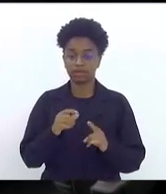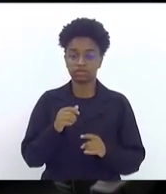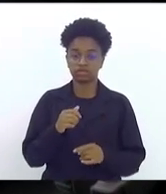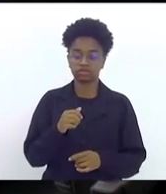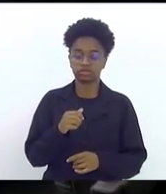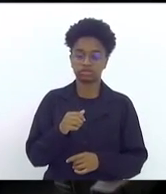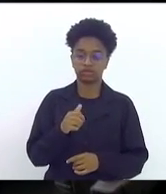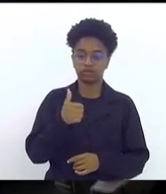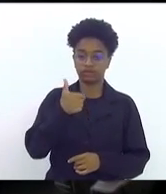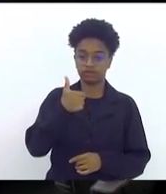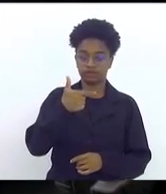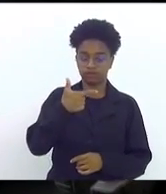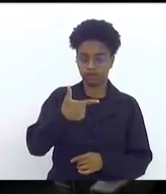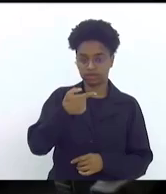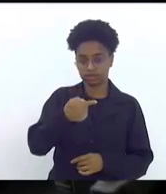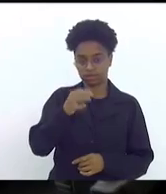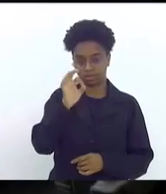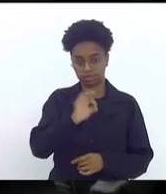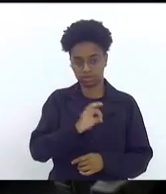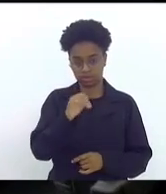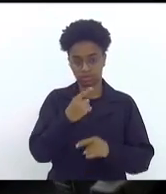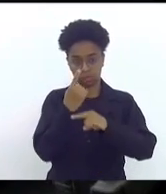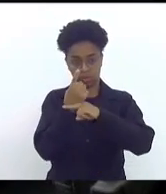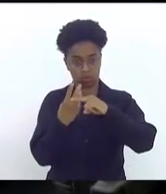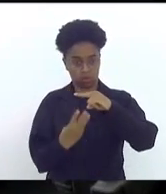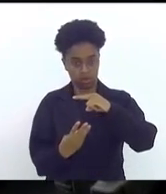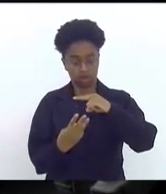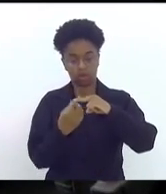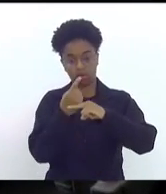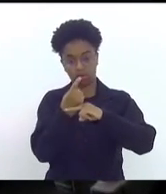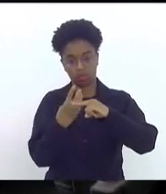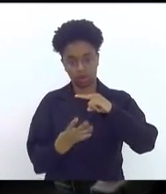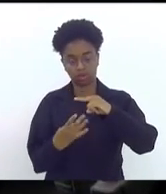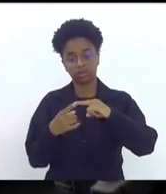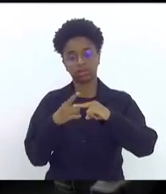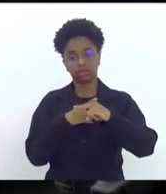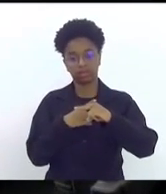casos, mais de um quarto dos casos, havia